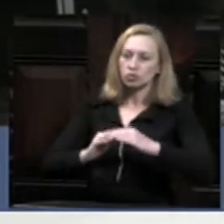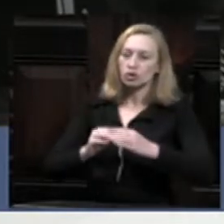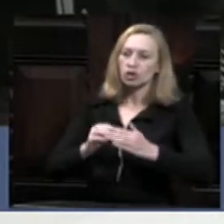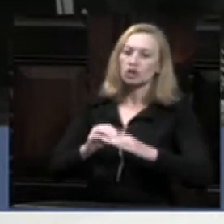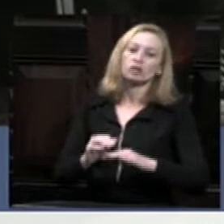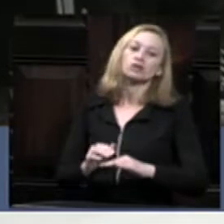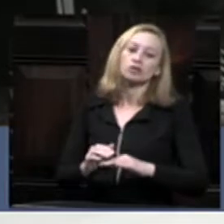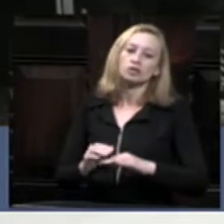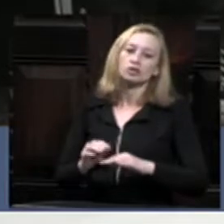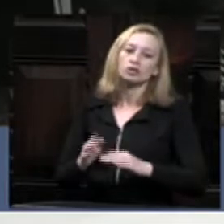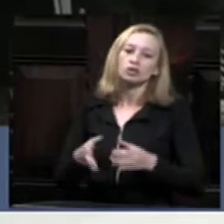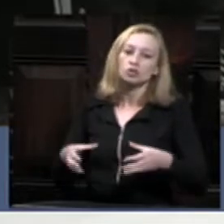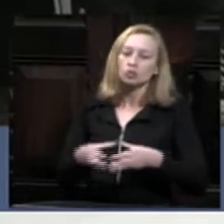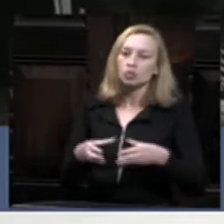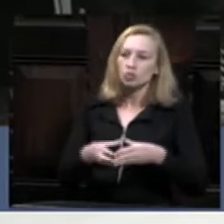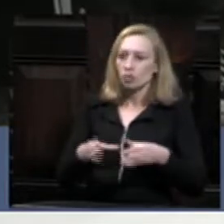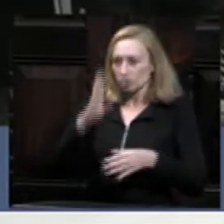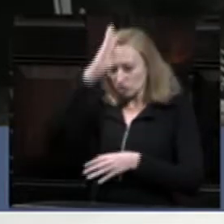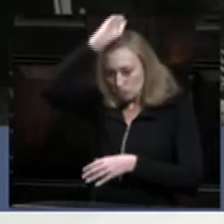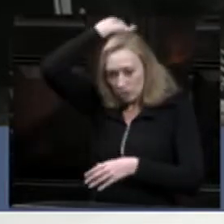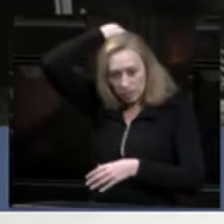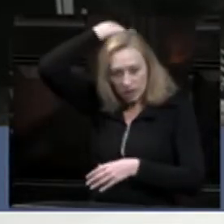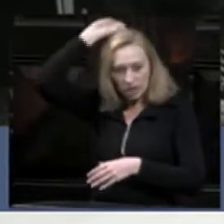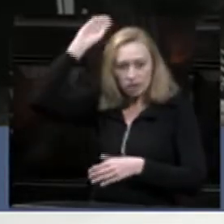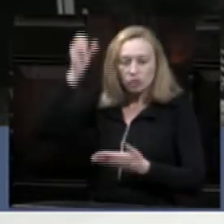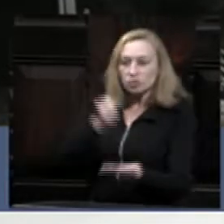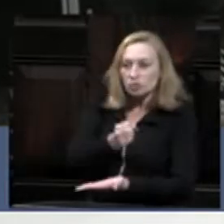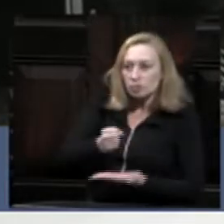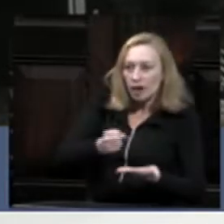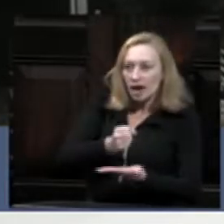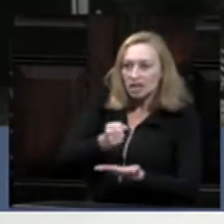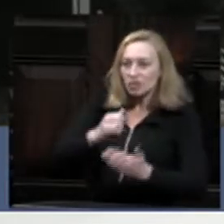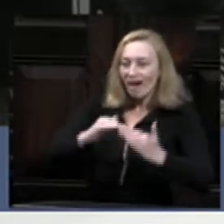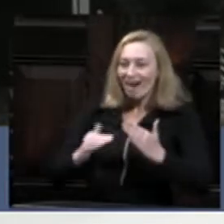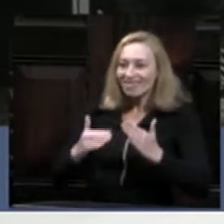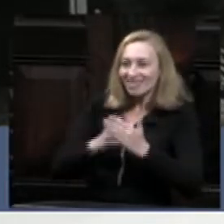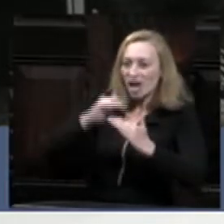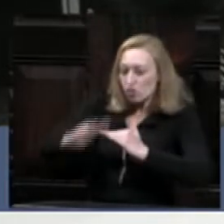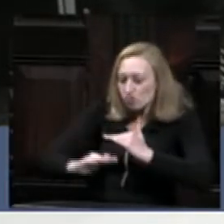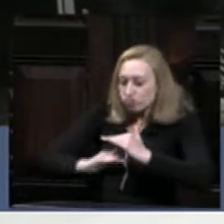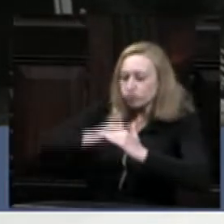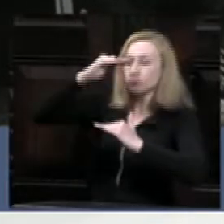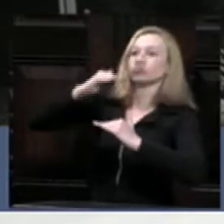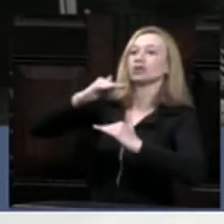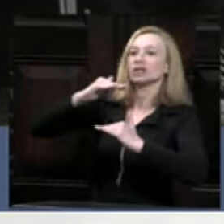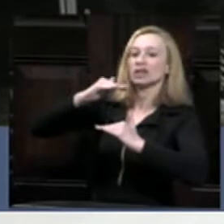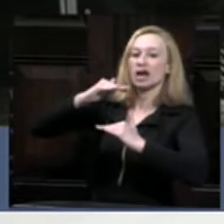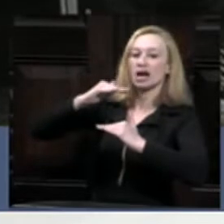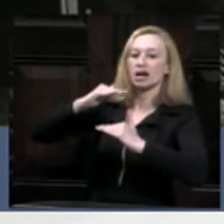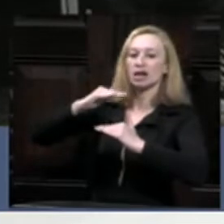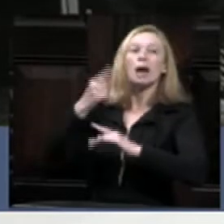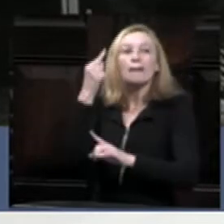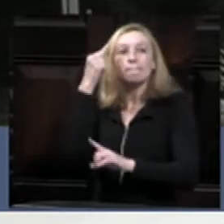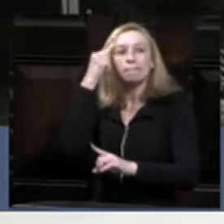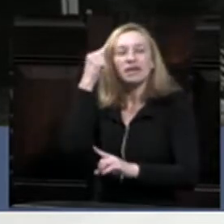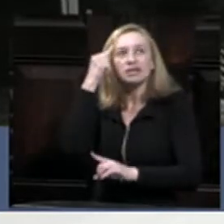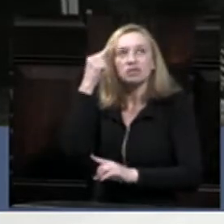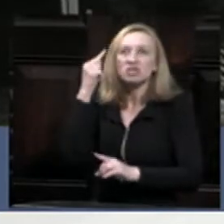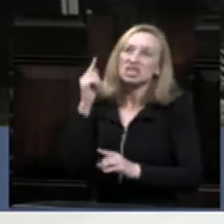esse projeto. Penso que talvez não fosse o momento dele vir para a